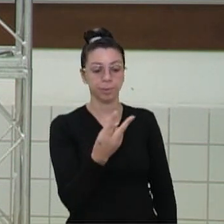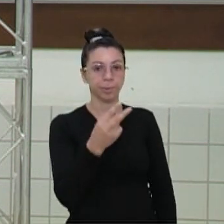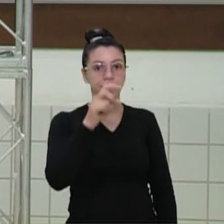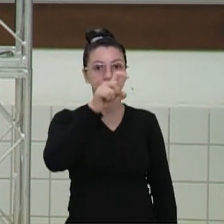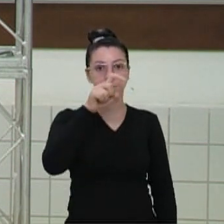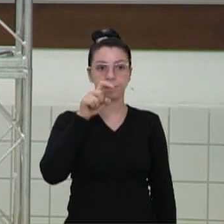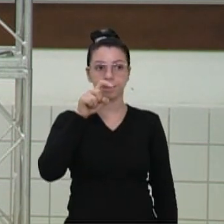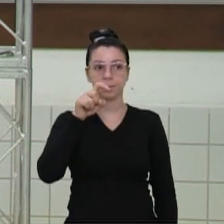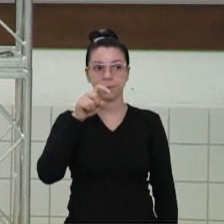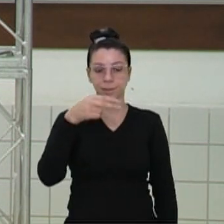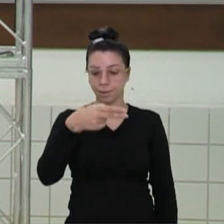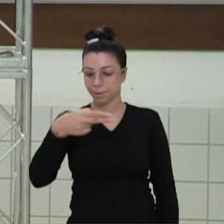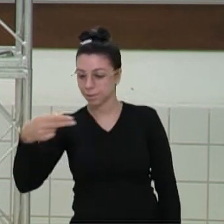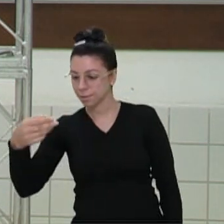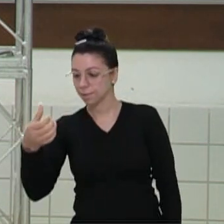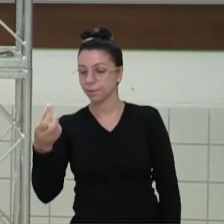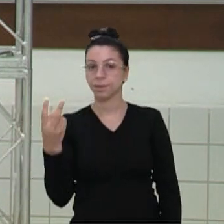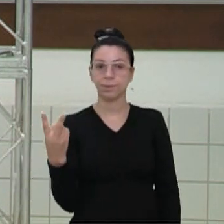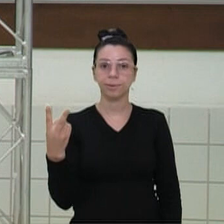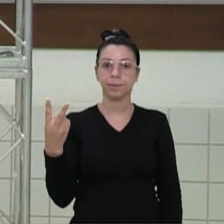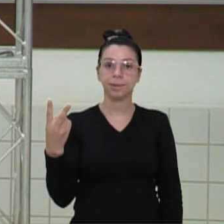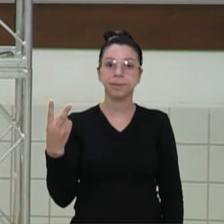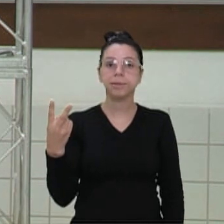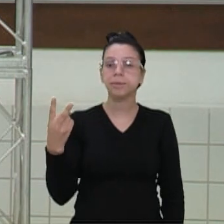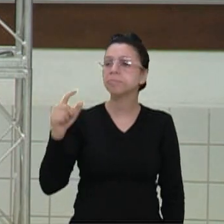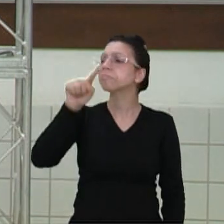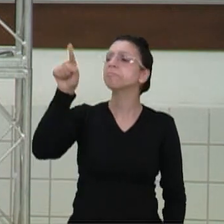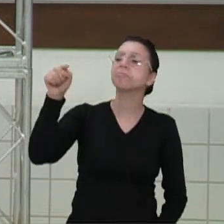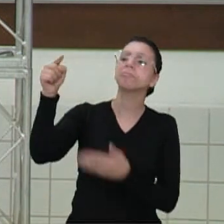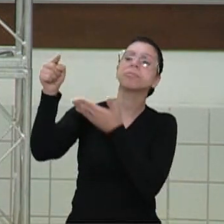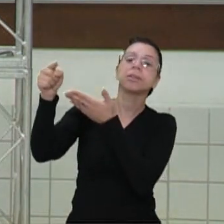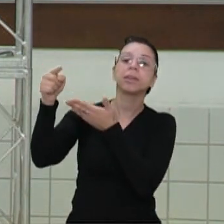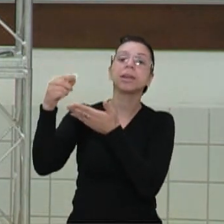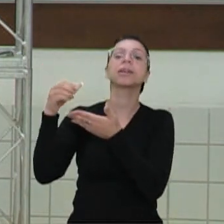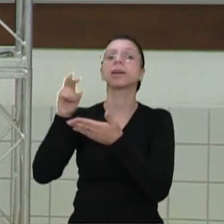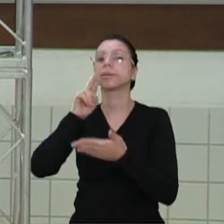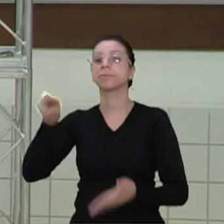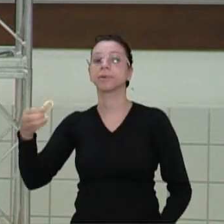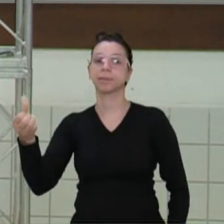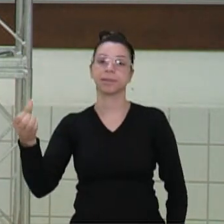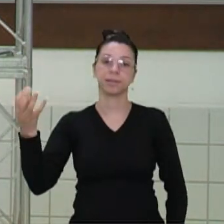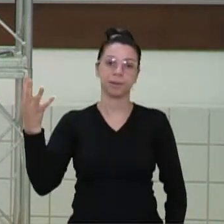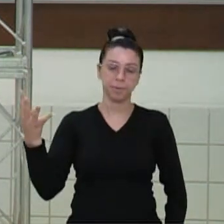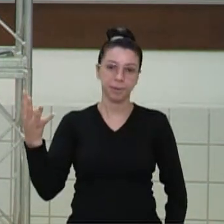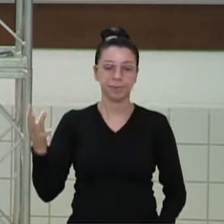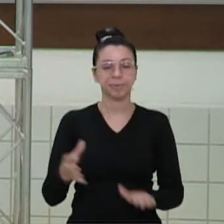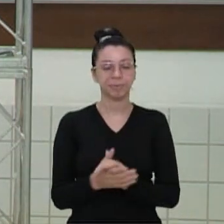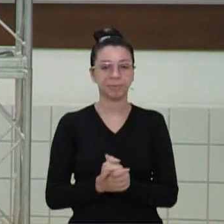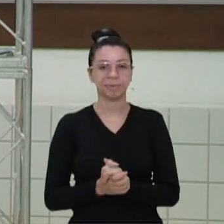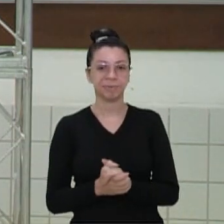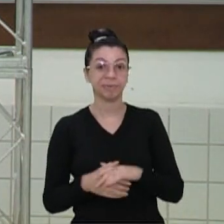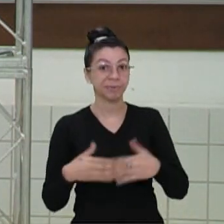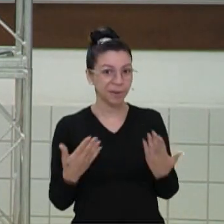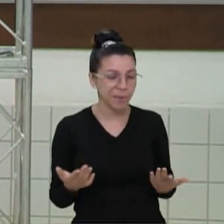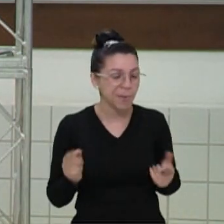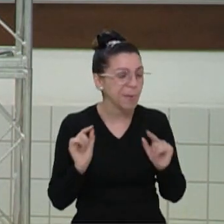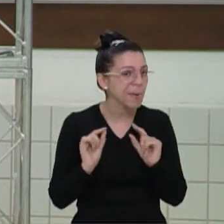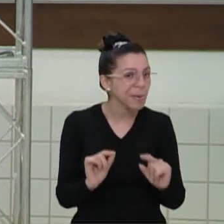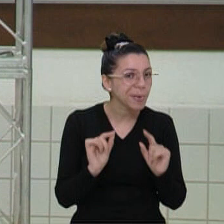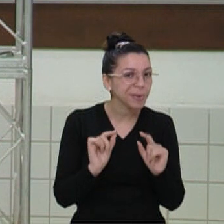64. Aí aqui eu esqueço as bases e igualo os expoentes, eu tenho a resposta do meu exercício. Então, gente, olha só,